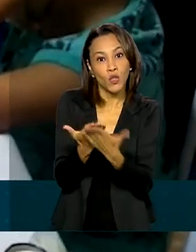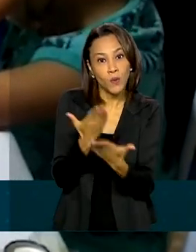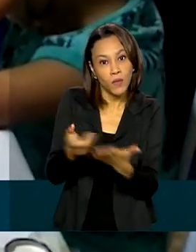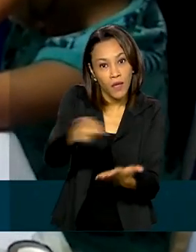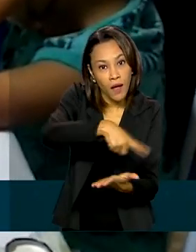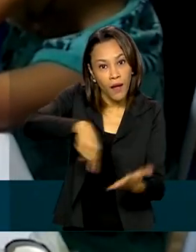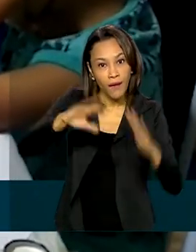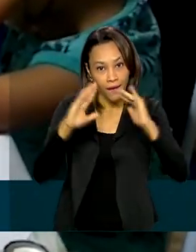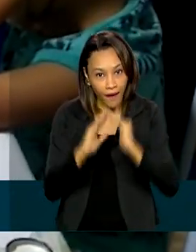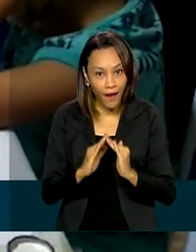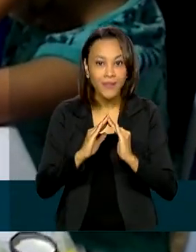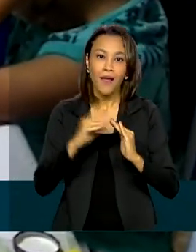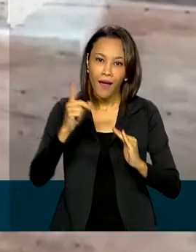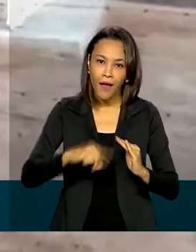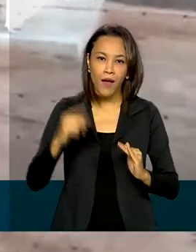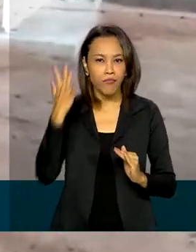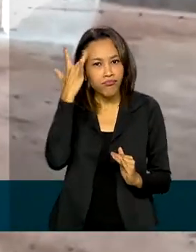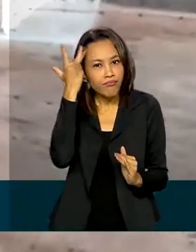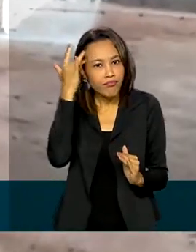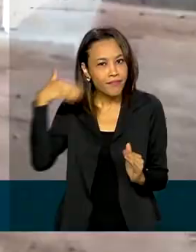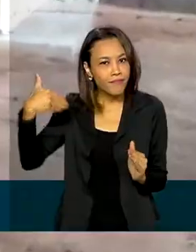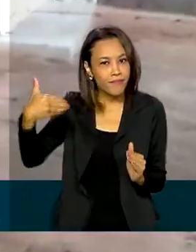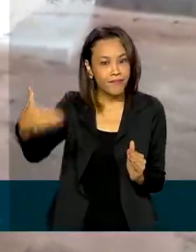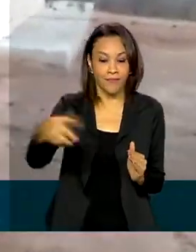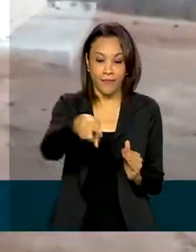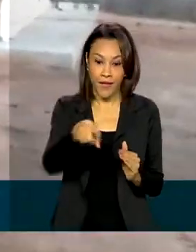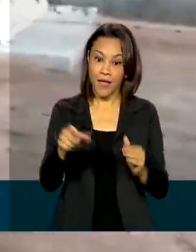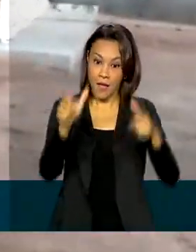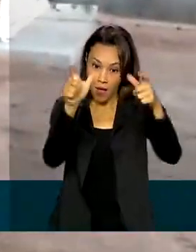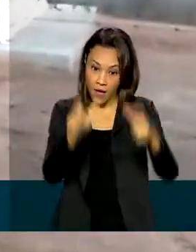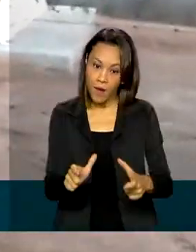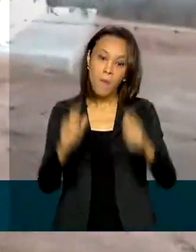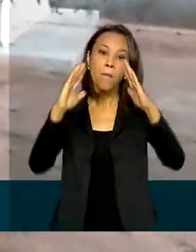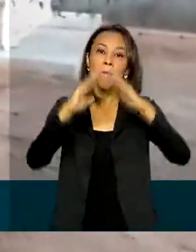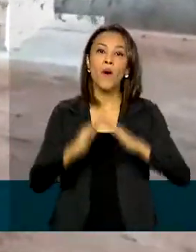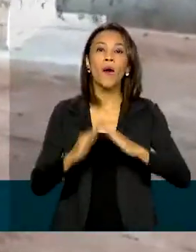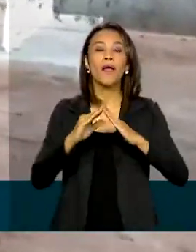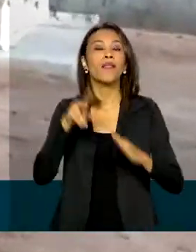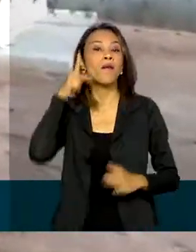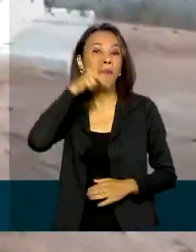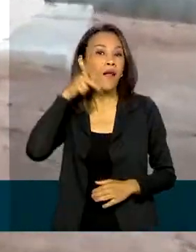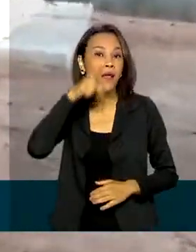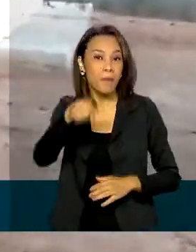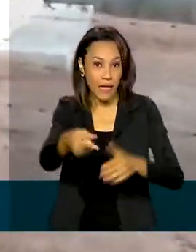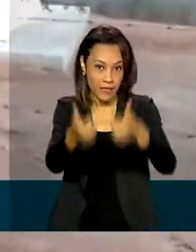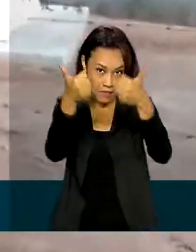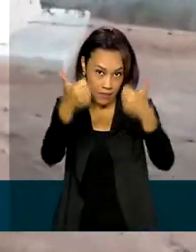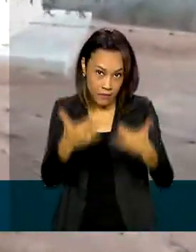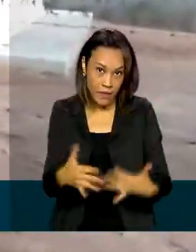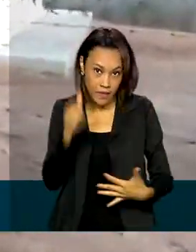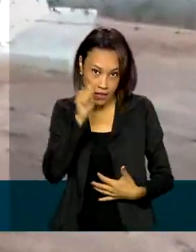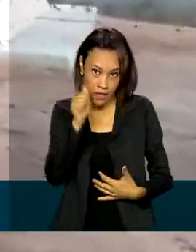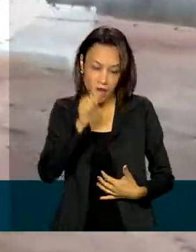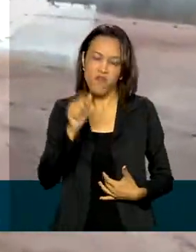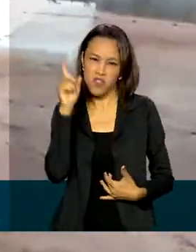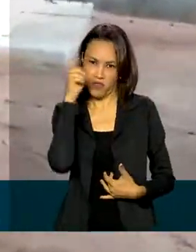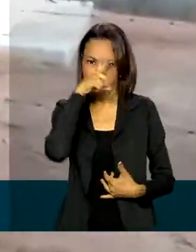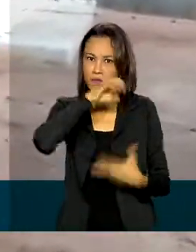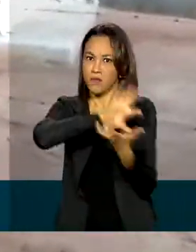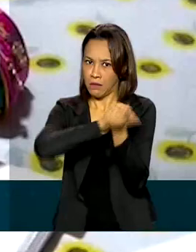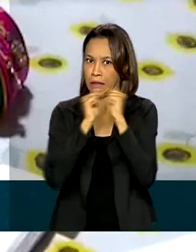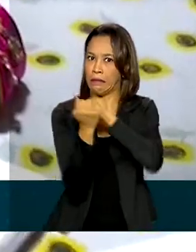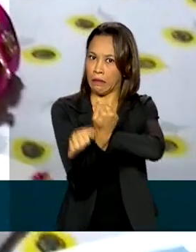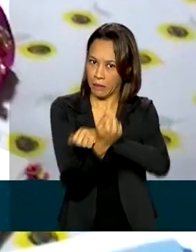para os filhos da Maria José. Ela, que mora no município de Cubatina, Paraíba, conta que foi difícil se adaptar à nova